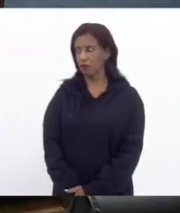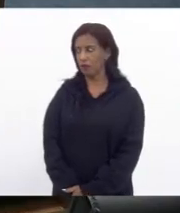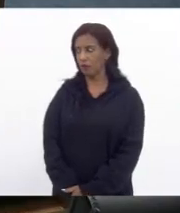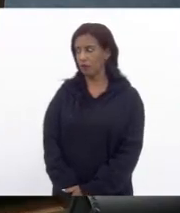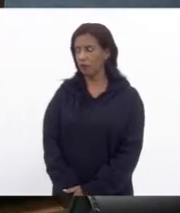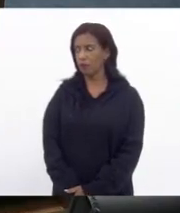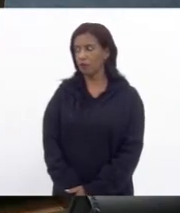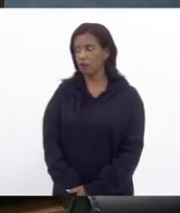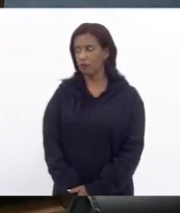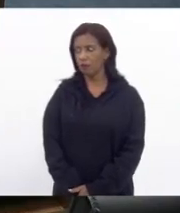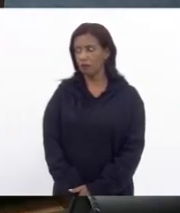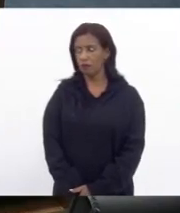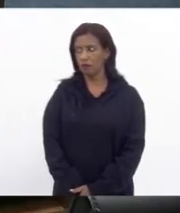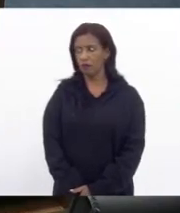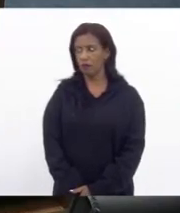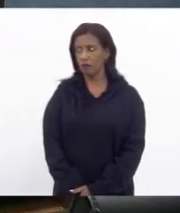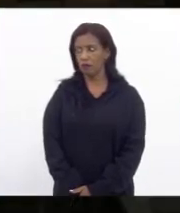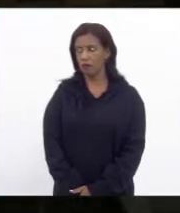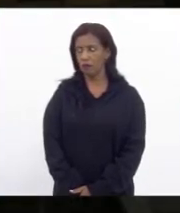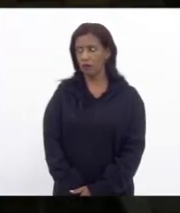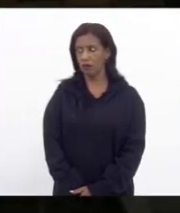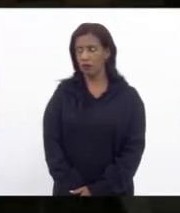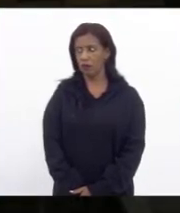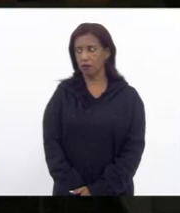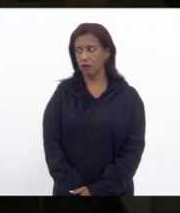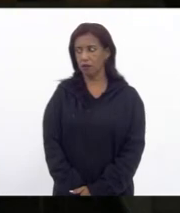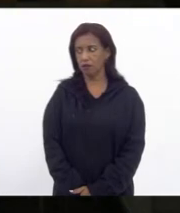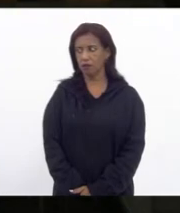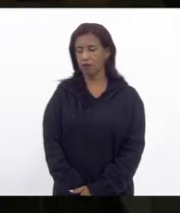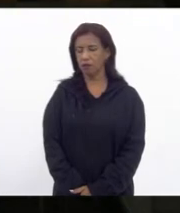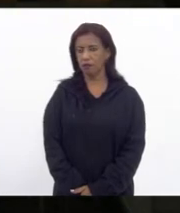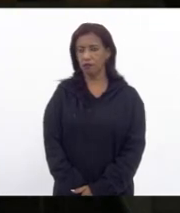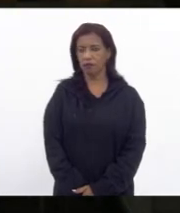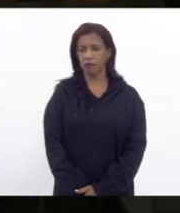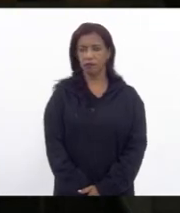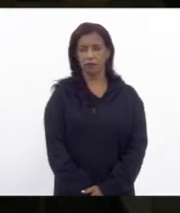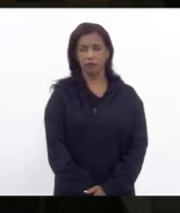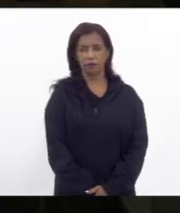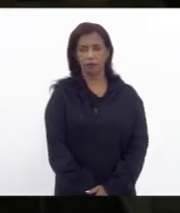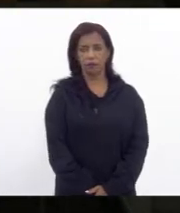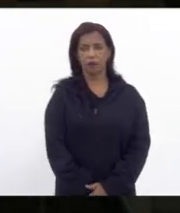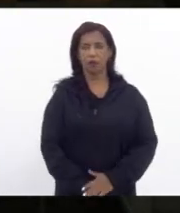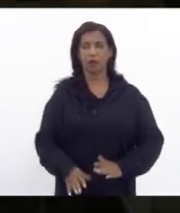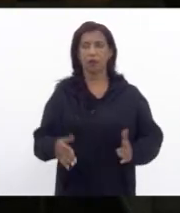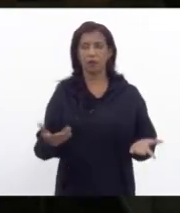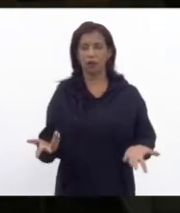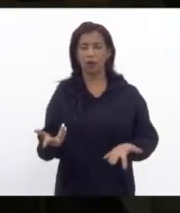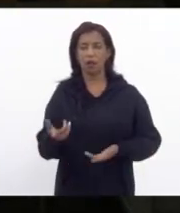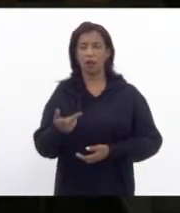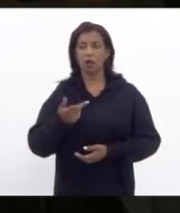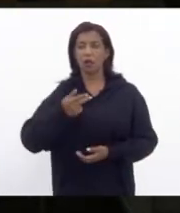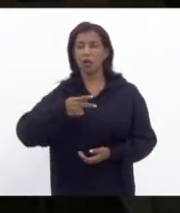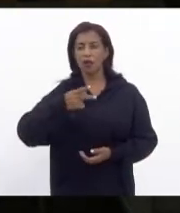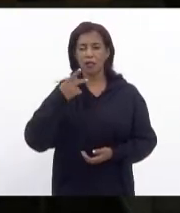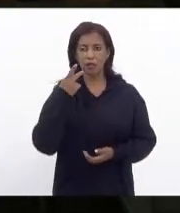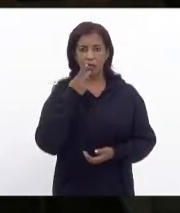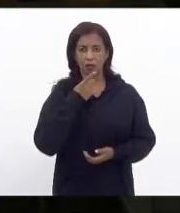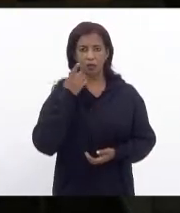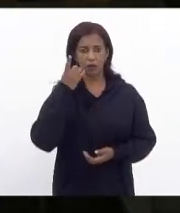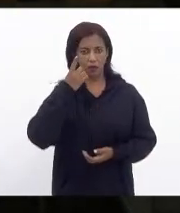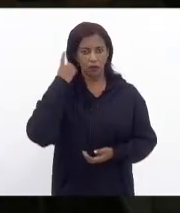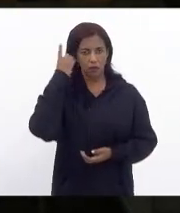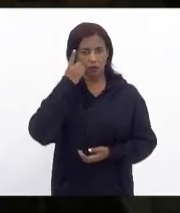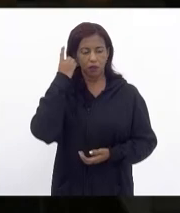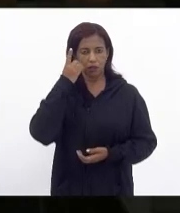deputada Marta Rocha que preside este expediente final senhoras deputadas senhores